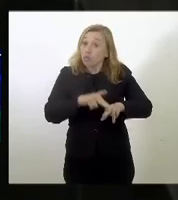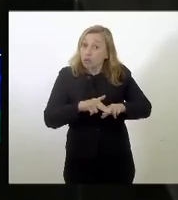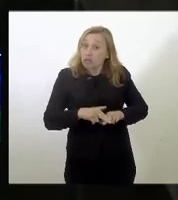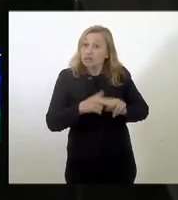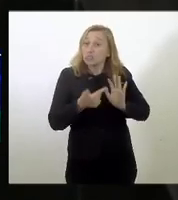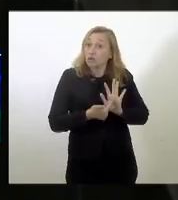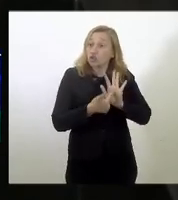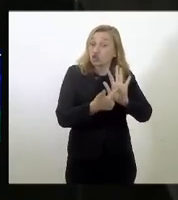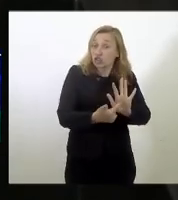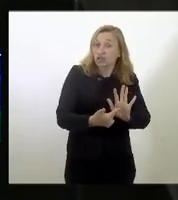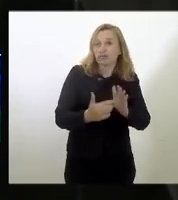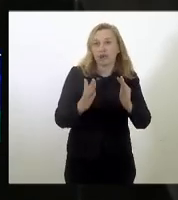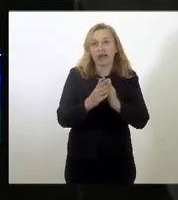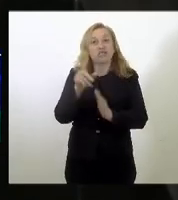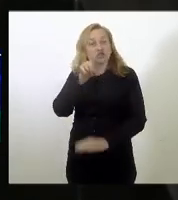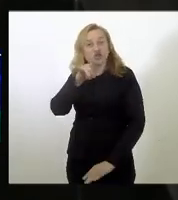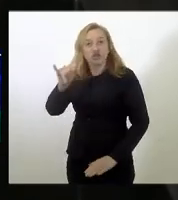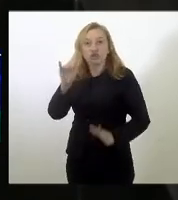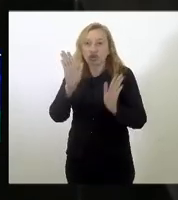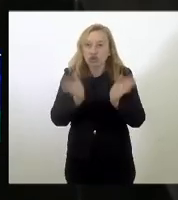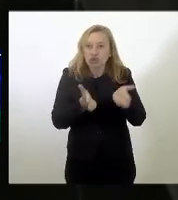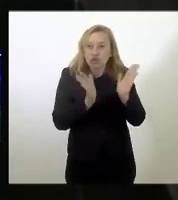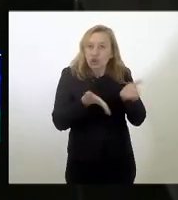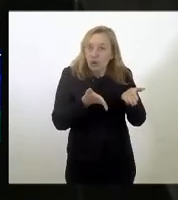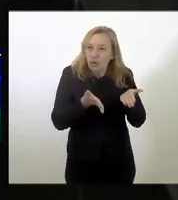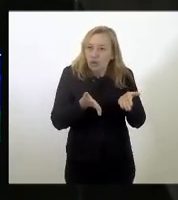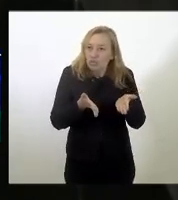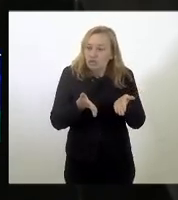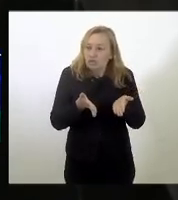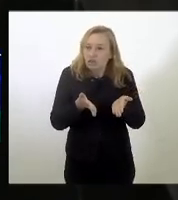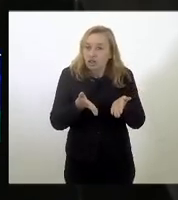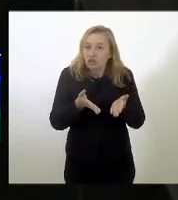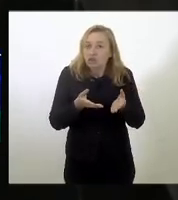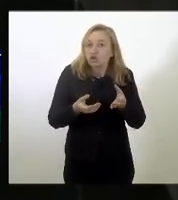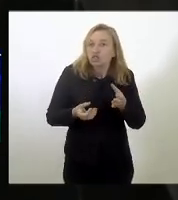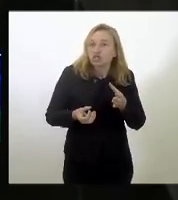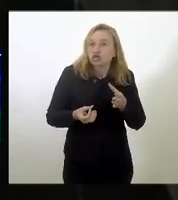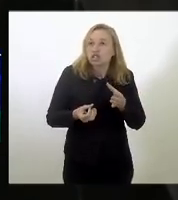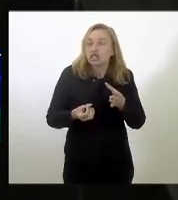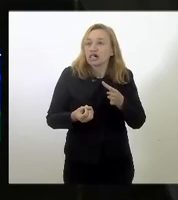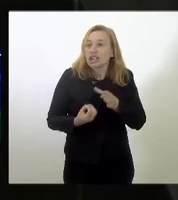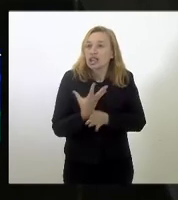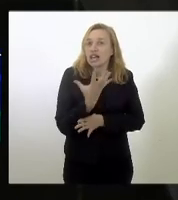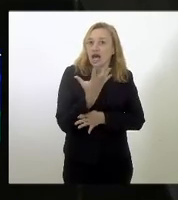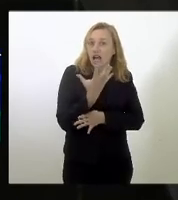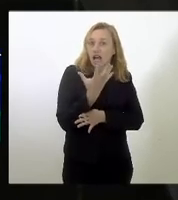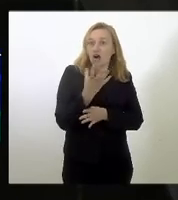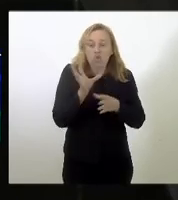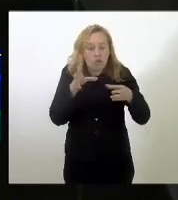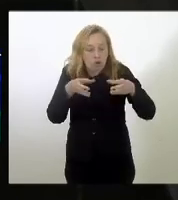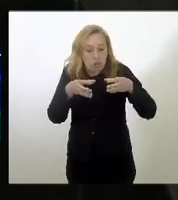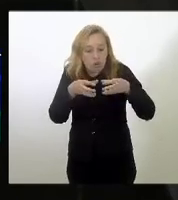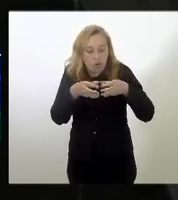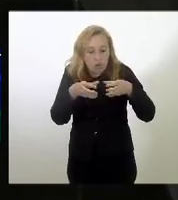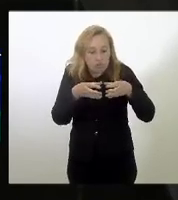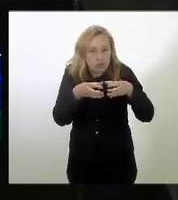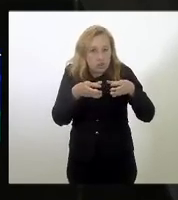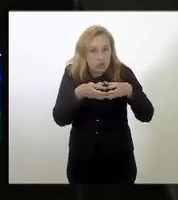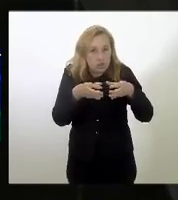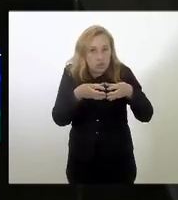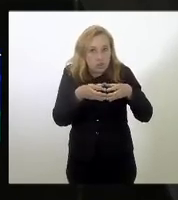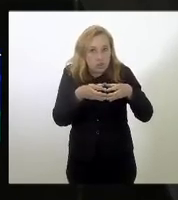também no dia de hoje a tentativa de construção de uma comissão que